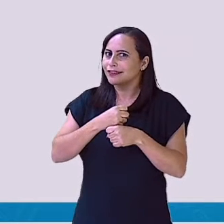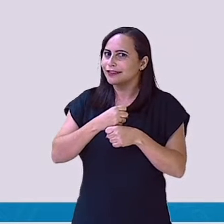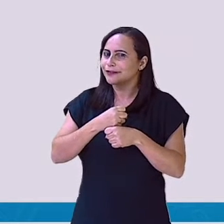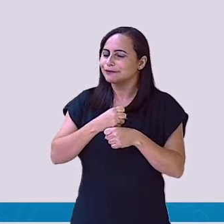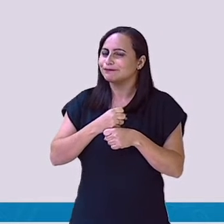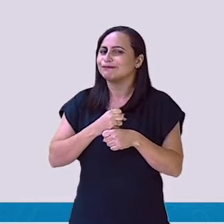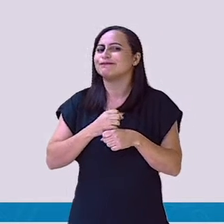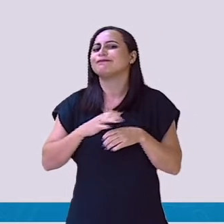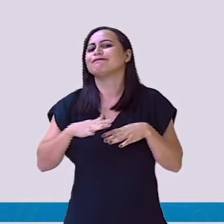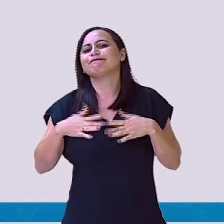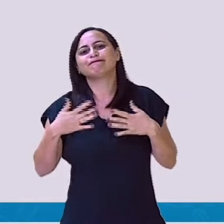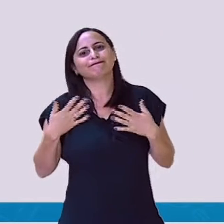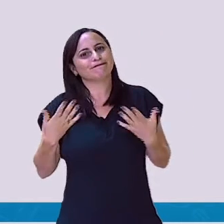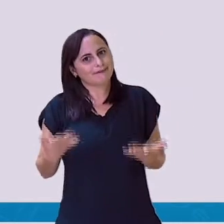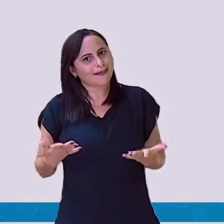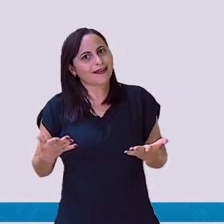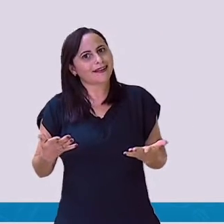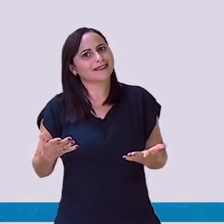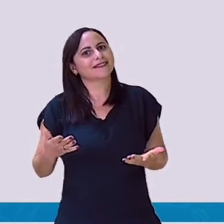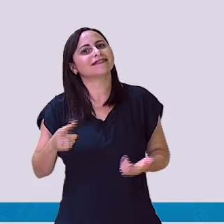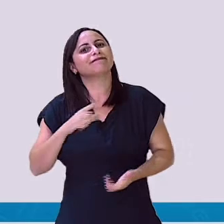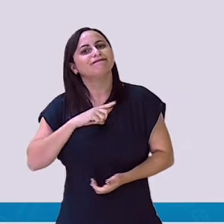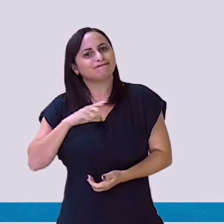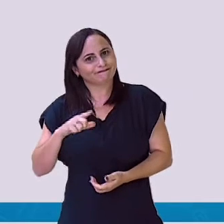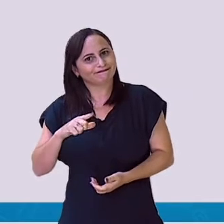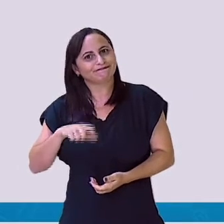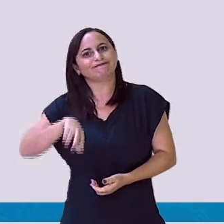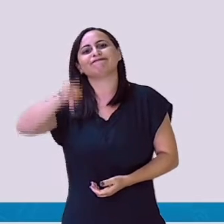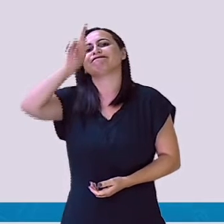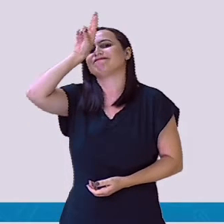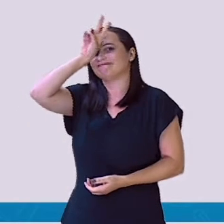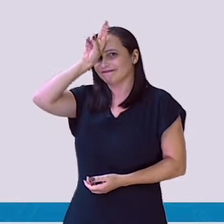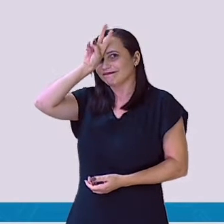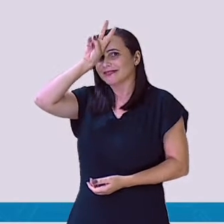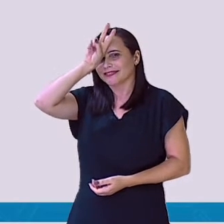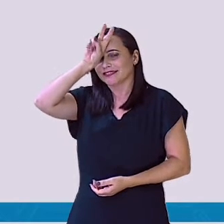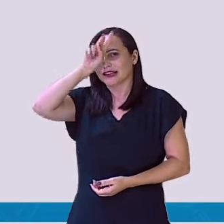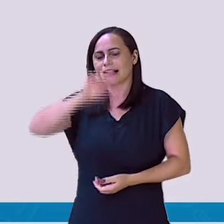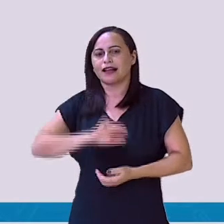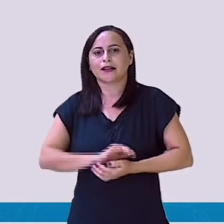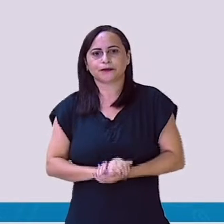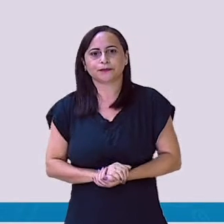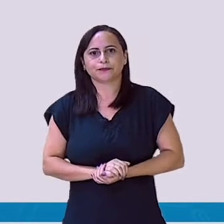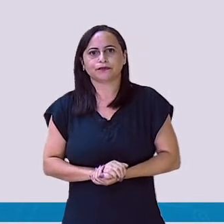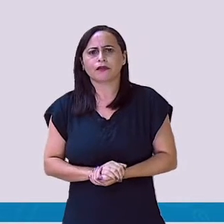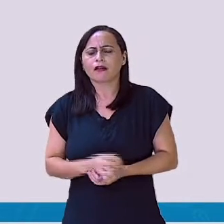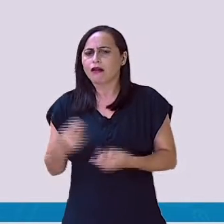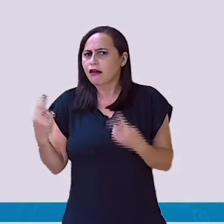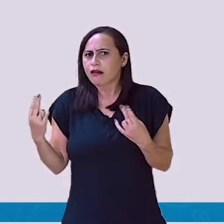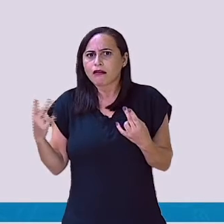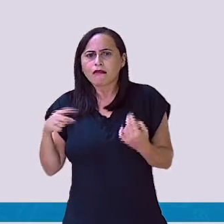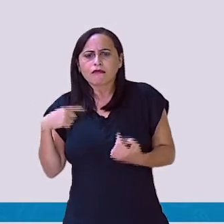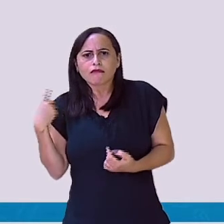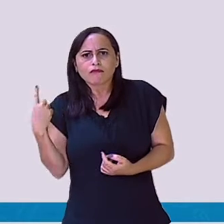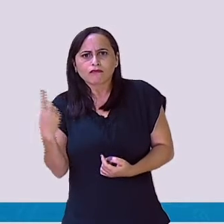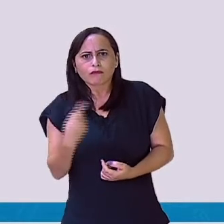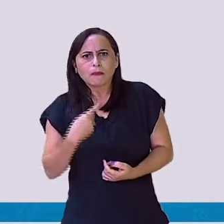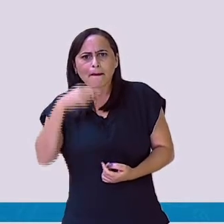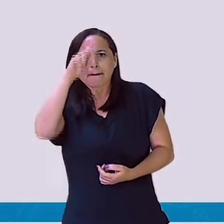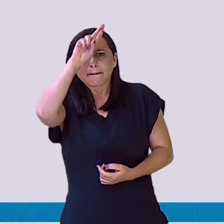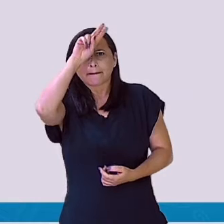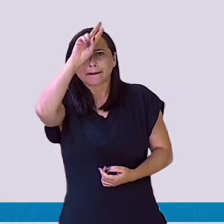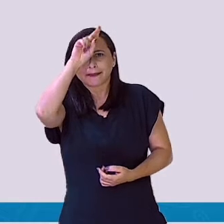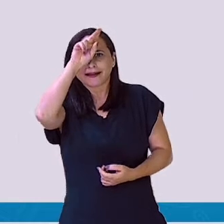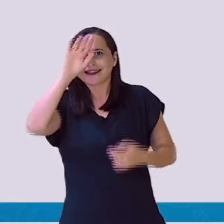não fosse por um único detalhe: as baratas. Assim como nós, elas também ficam